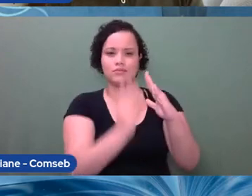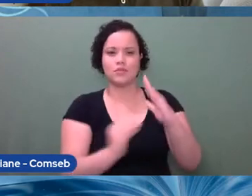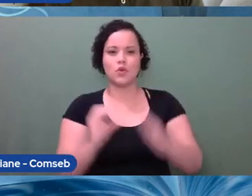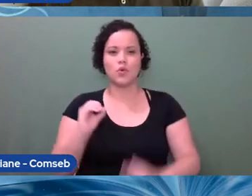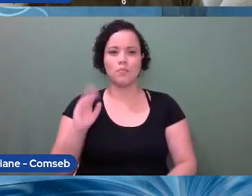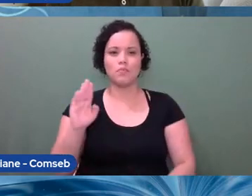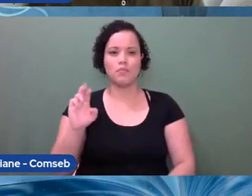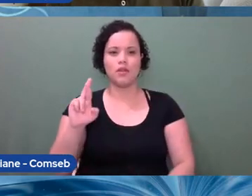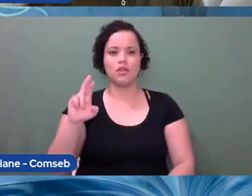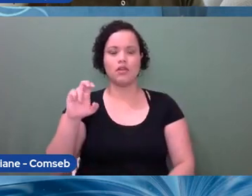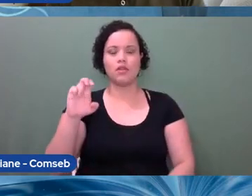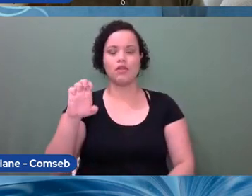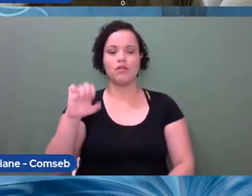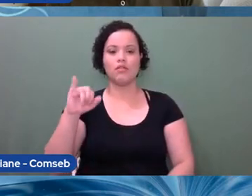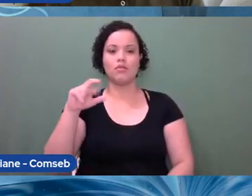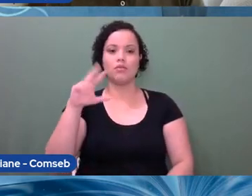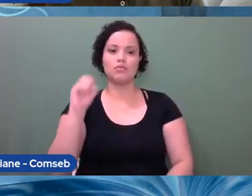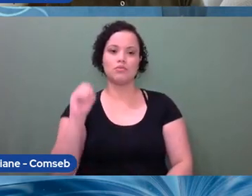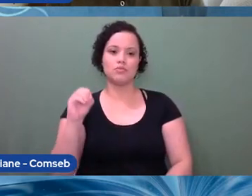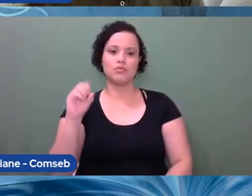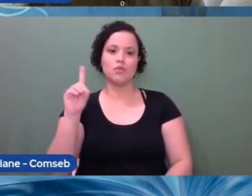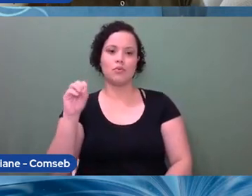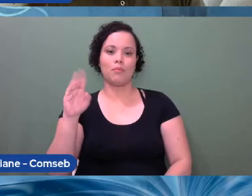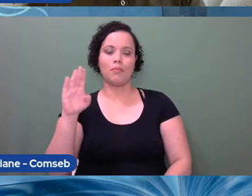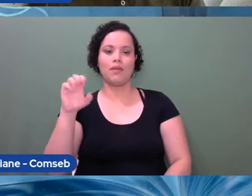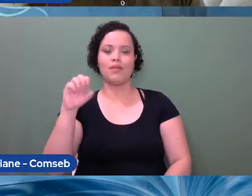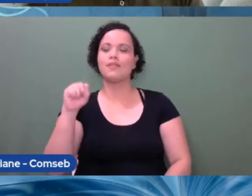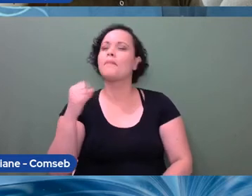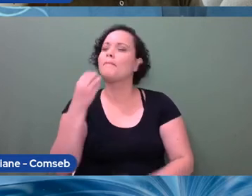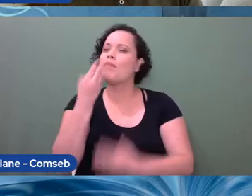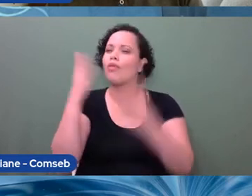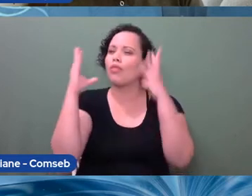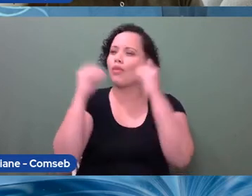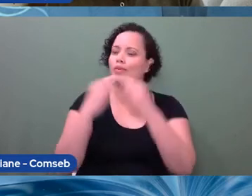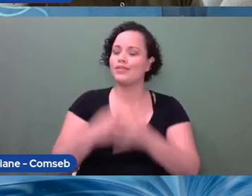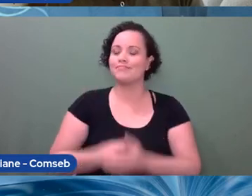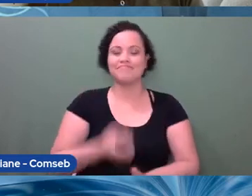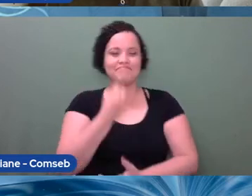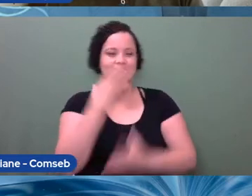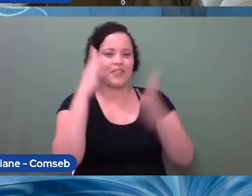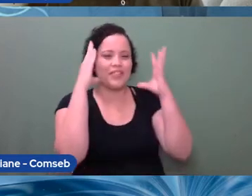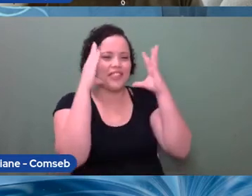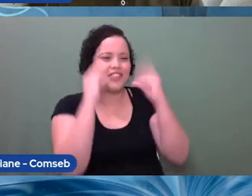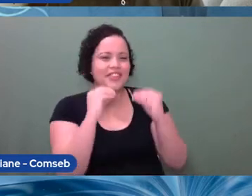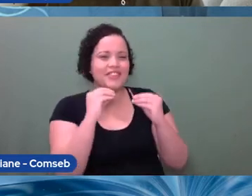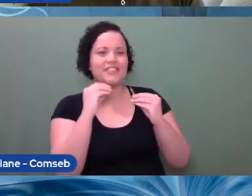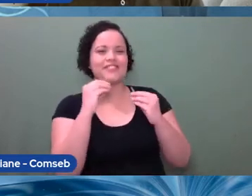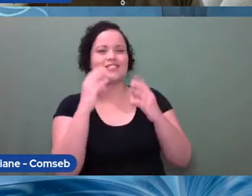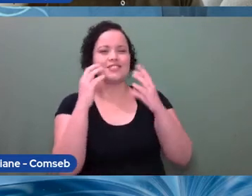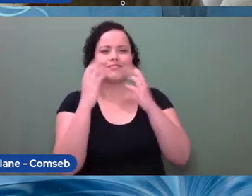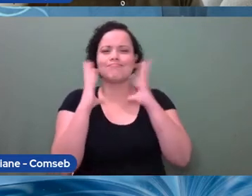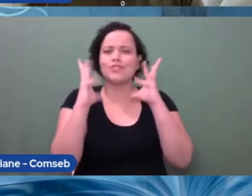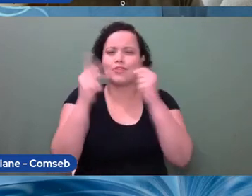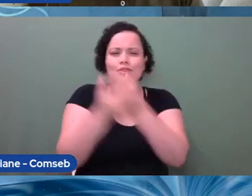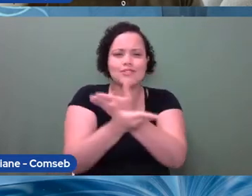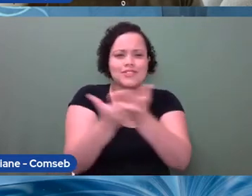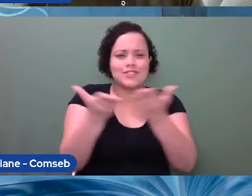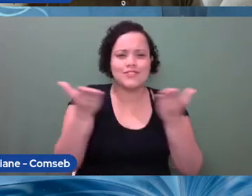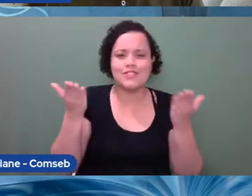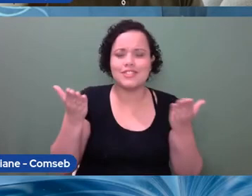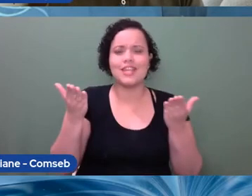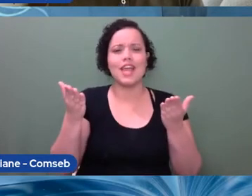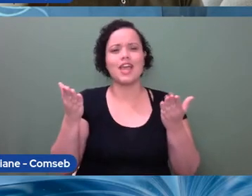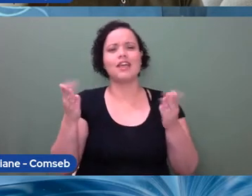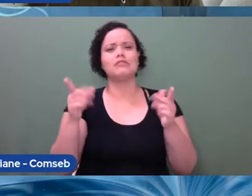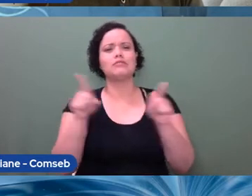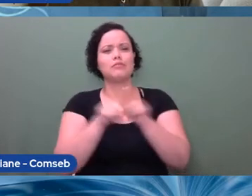Otarciro. Boa noite, Cristiane. Boa noite, Carlos, José, Júlio e Ariana. É um prazer estar aqui com